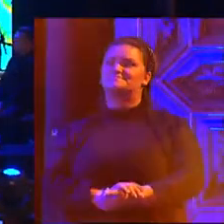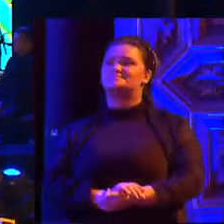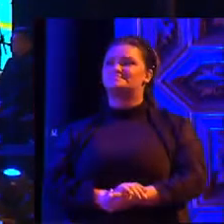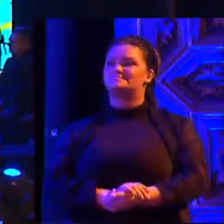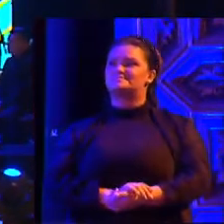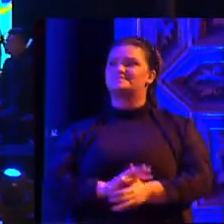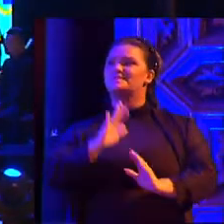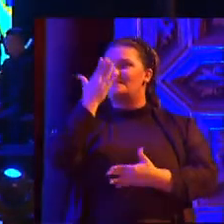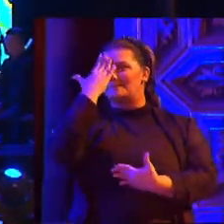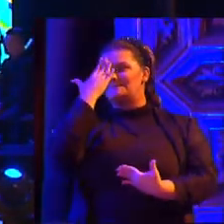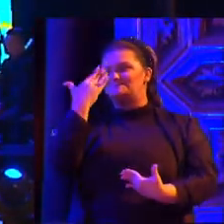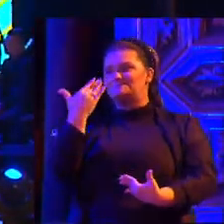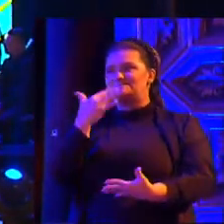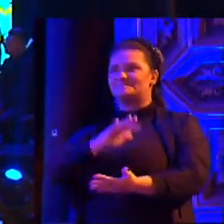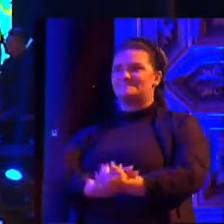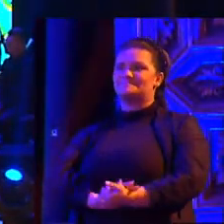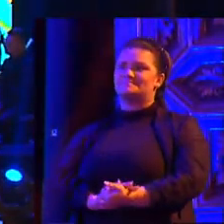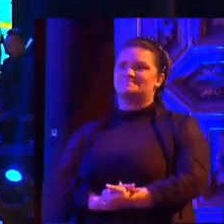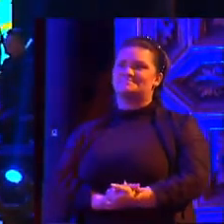Obrigado, amor.